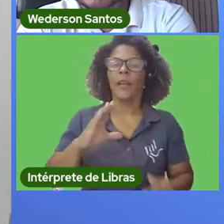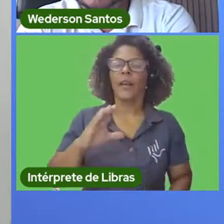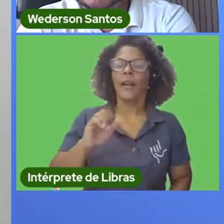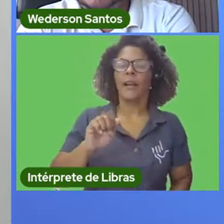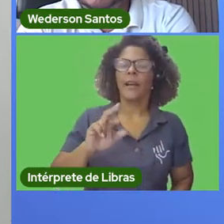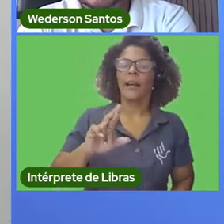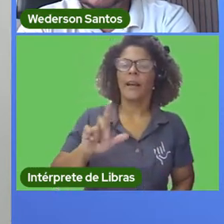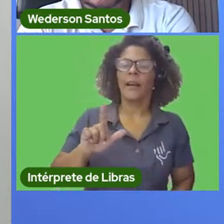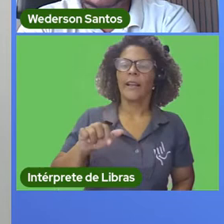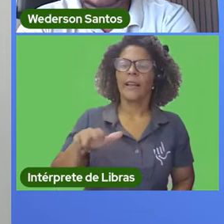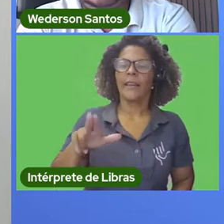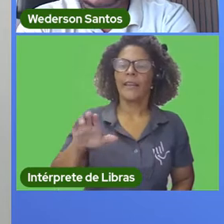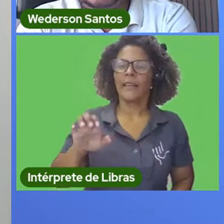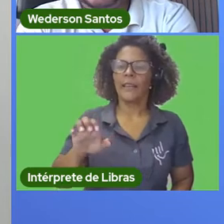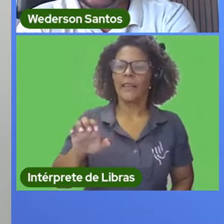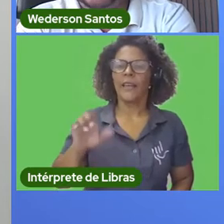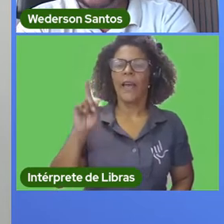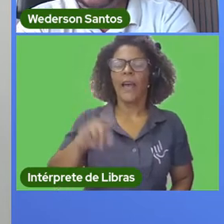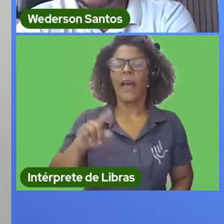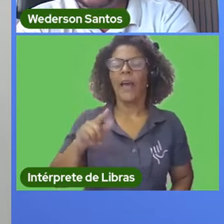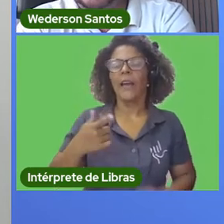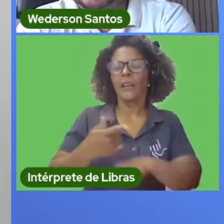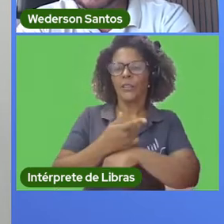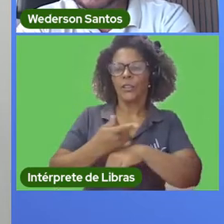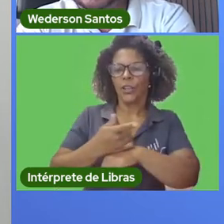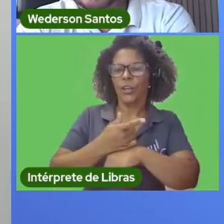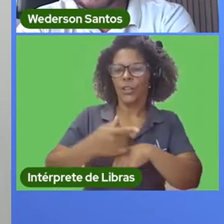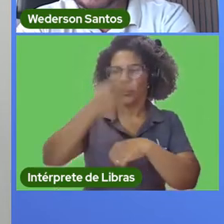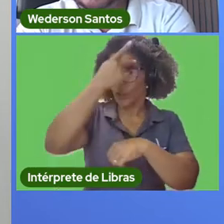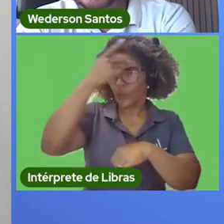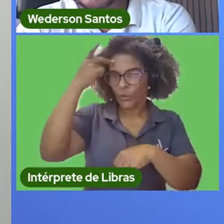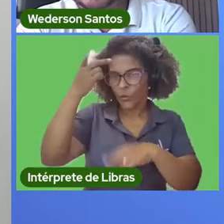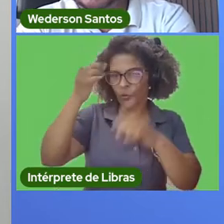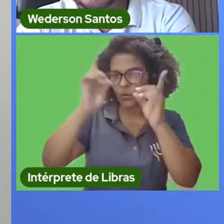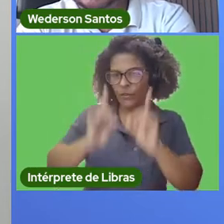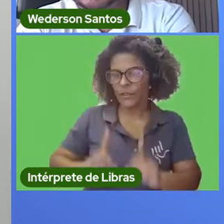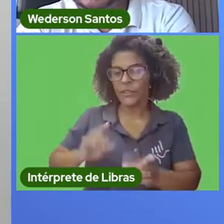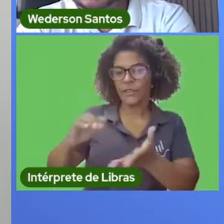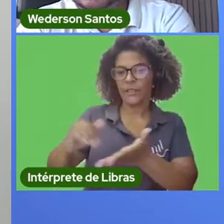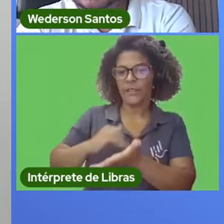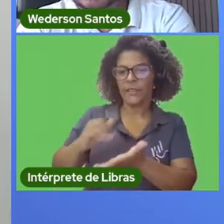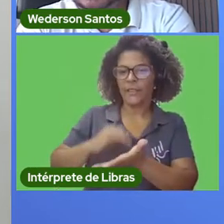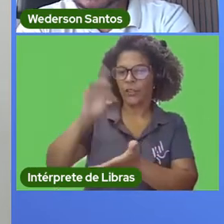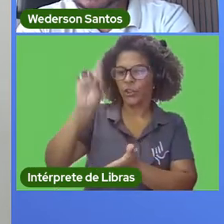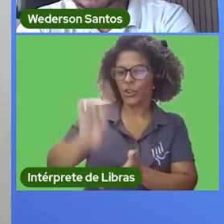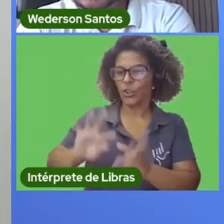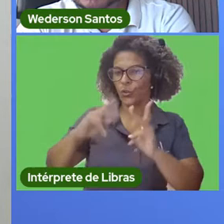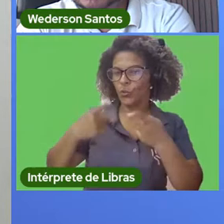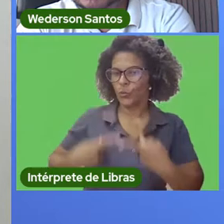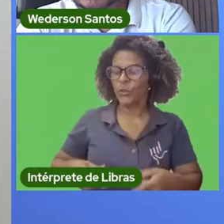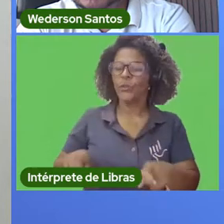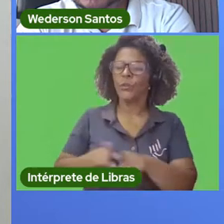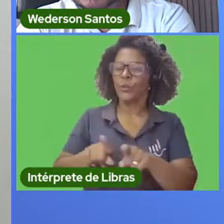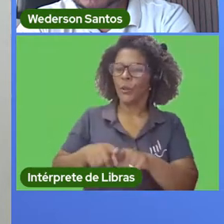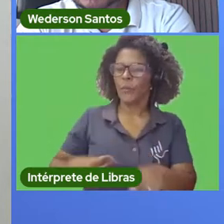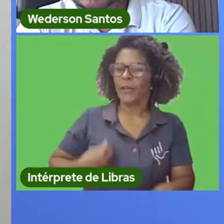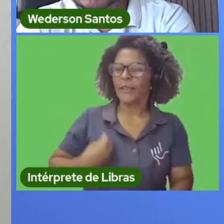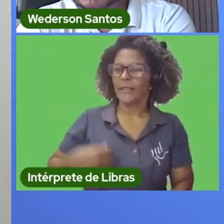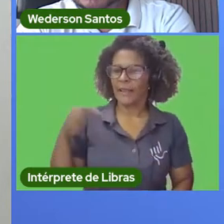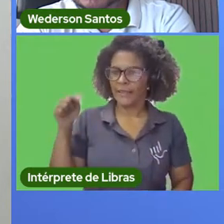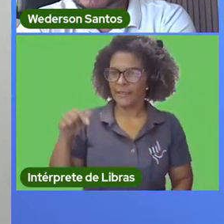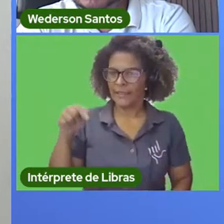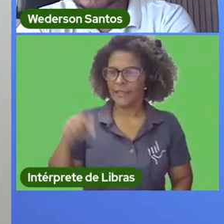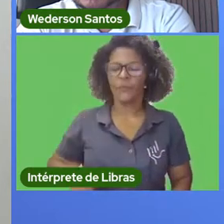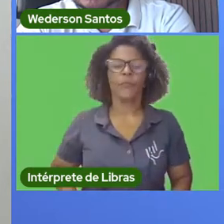nossa gerente de pessoa com deficiência do Espírito Santo, lá da Secretaria de Direitos Humanos, acompanhando aqui conosco também. O